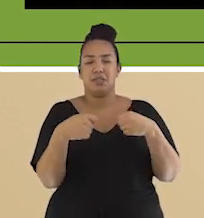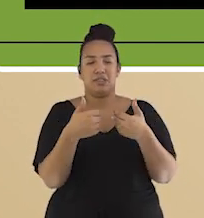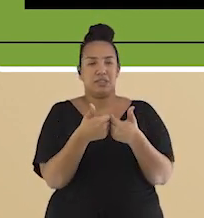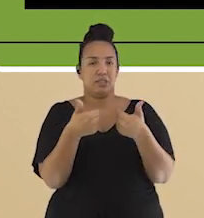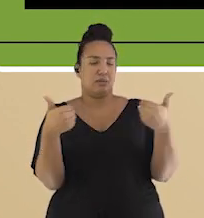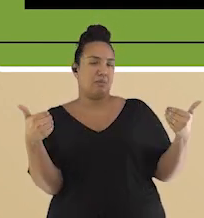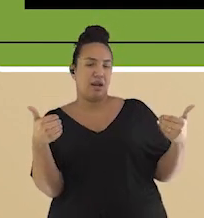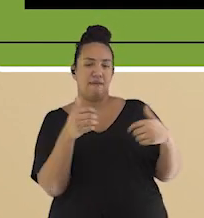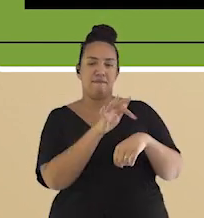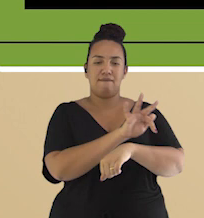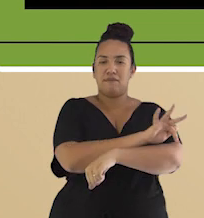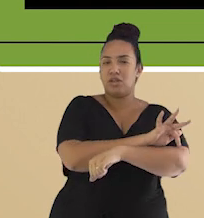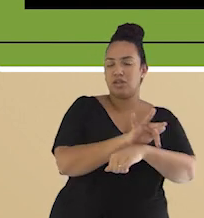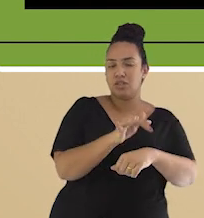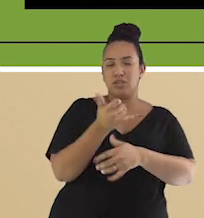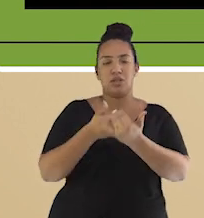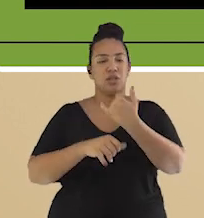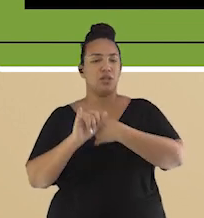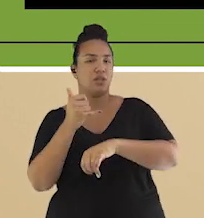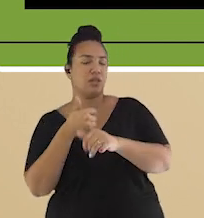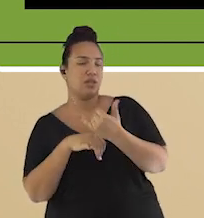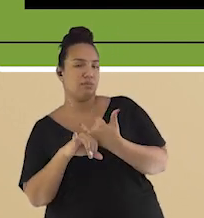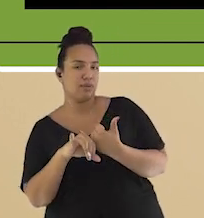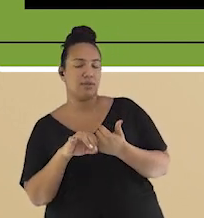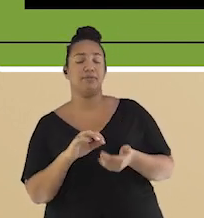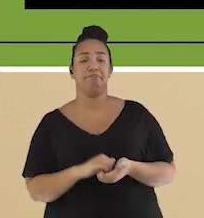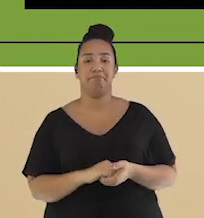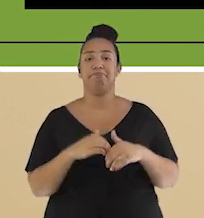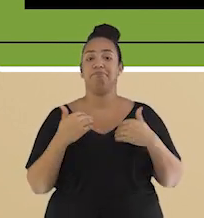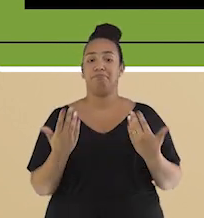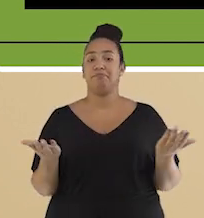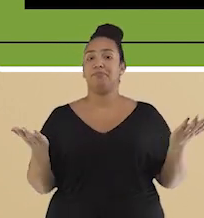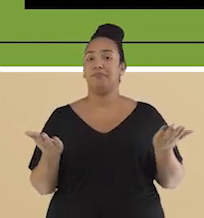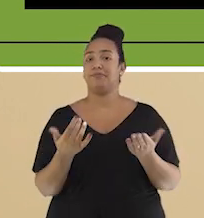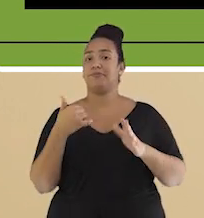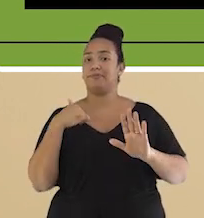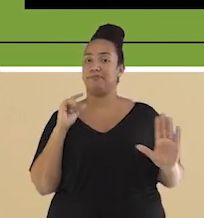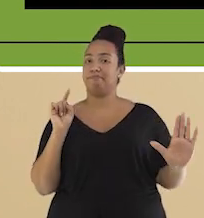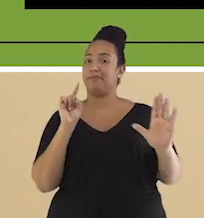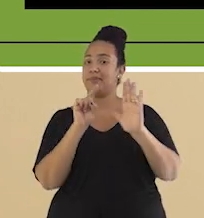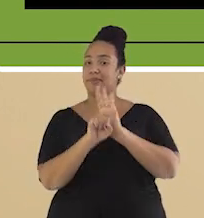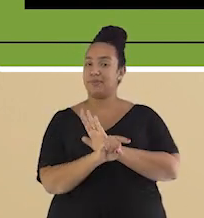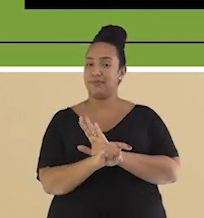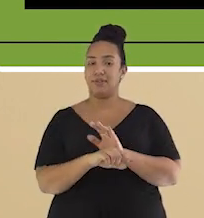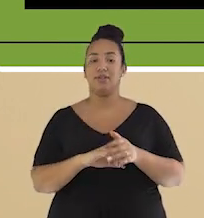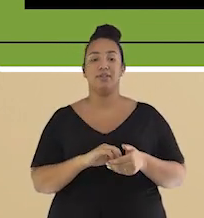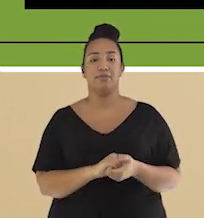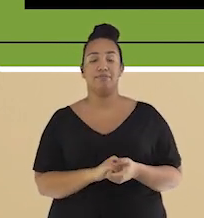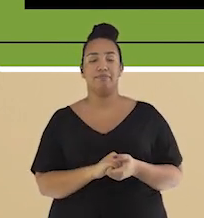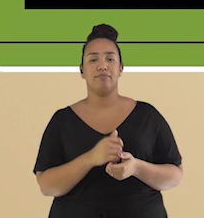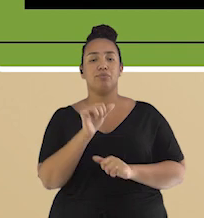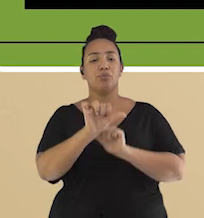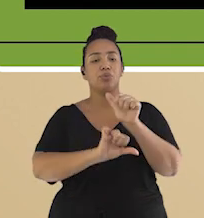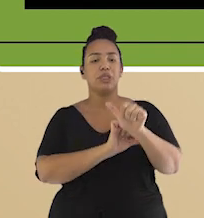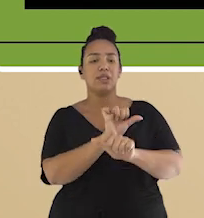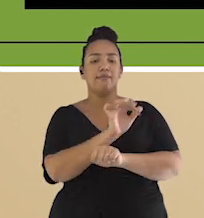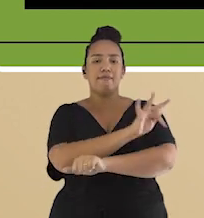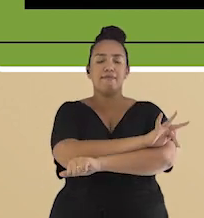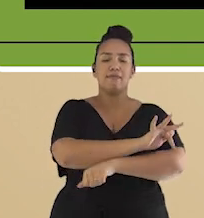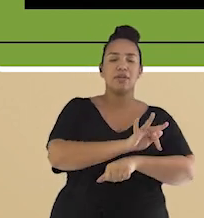separação entre físicas e químicas? É essa a nossa pergunta do dia. qual a diferença